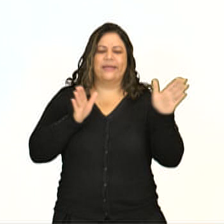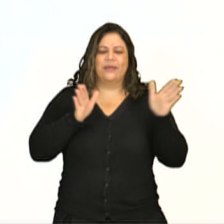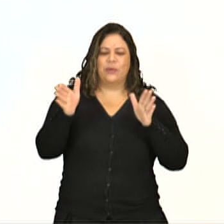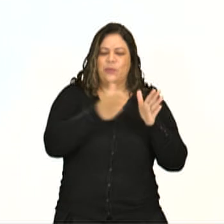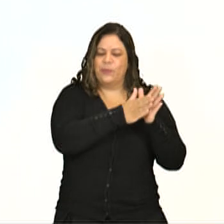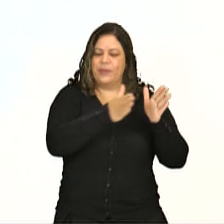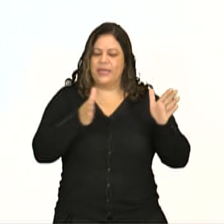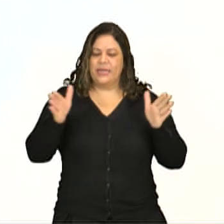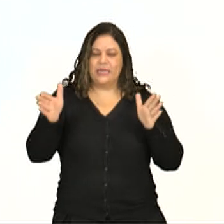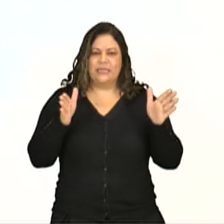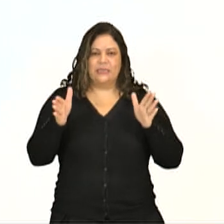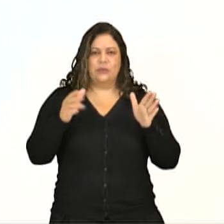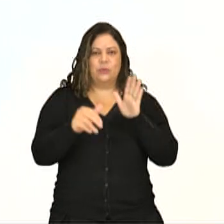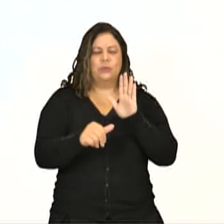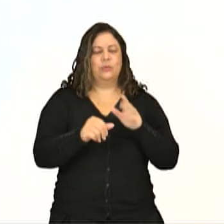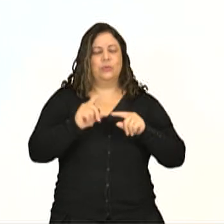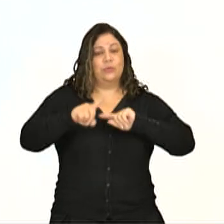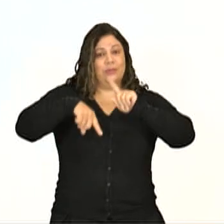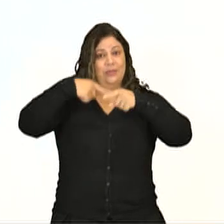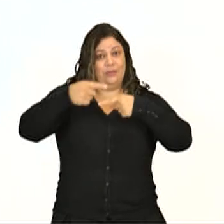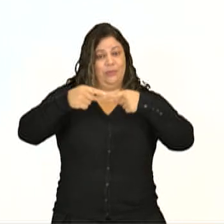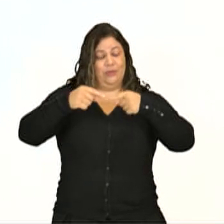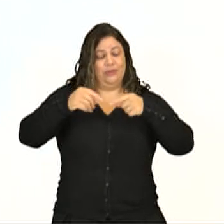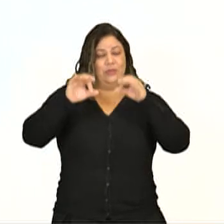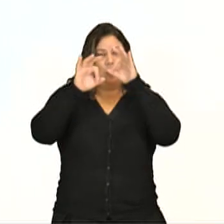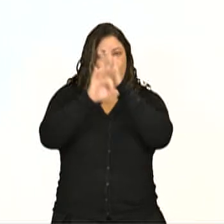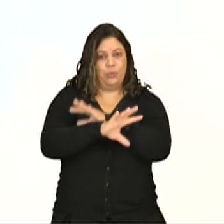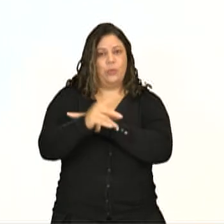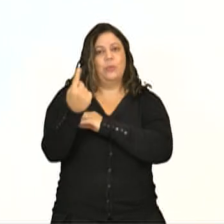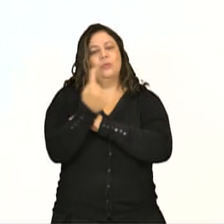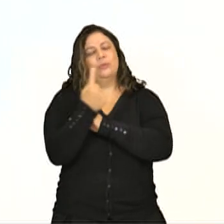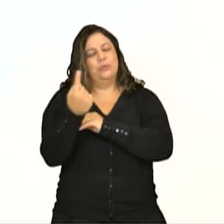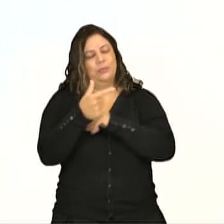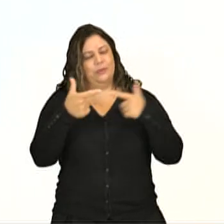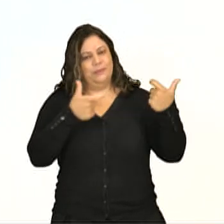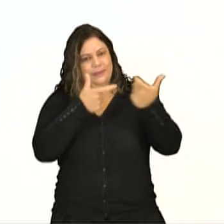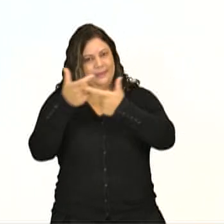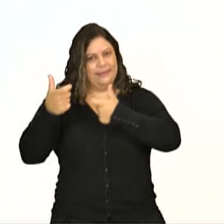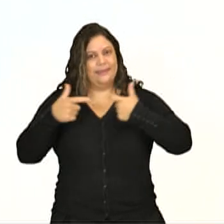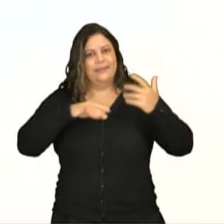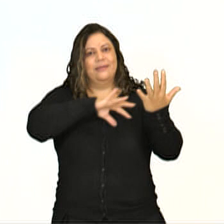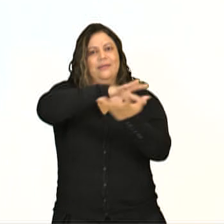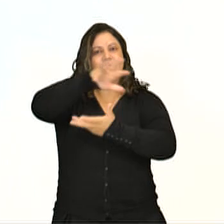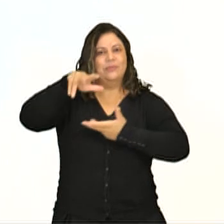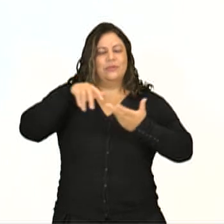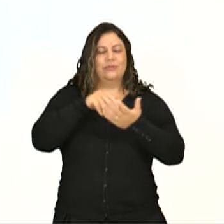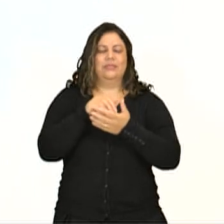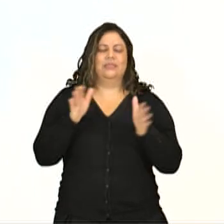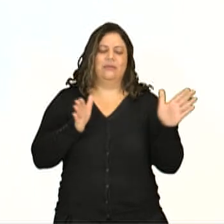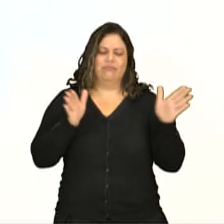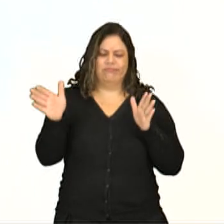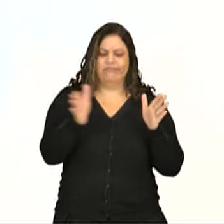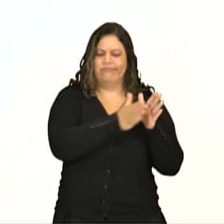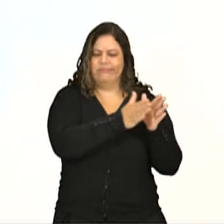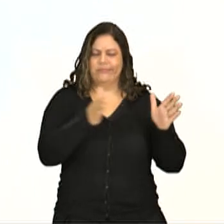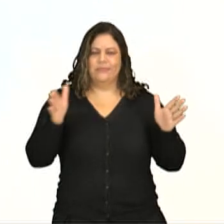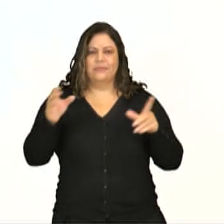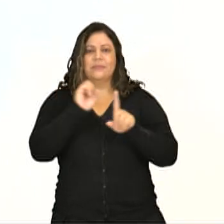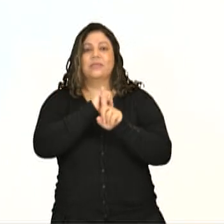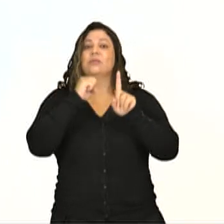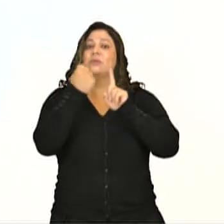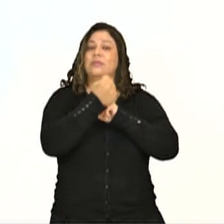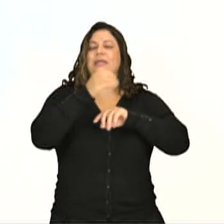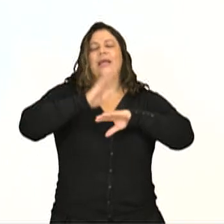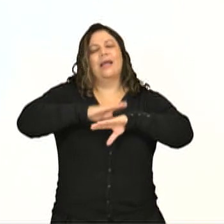pós-Primeira Guerra. No caso, ele foi aquele período entre as duas guerras, entre a Primeira e a Segunda Guerra Mundial, um período em que a sociedade estava mais